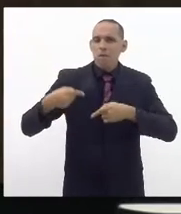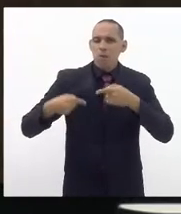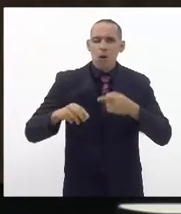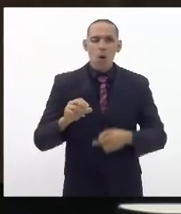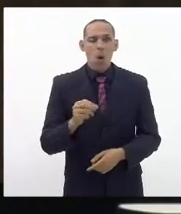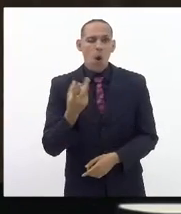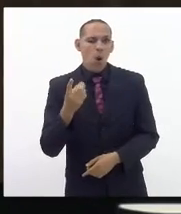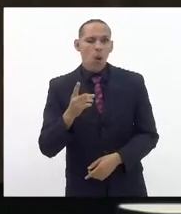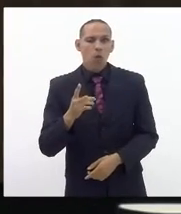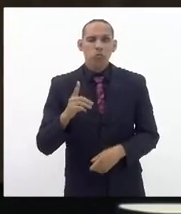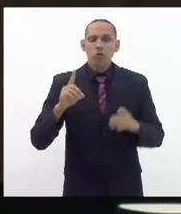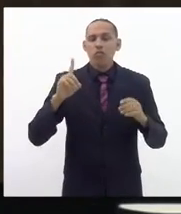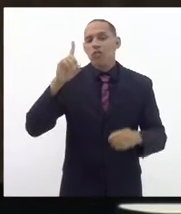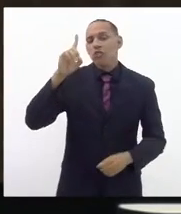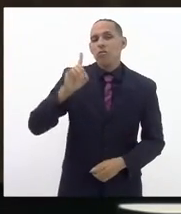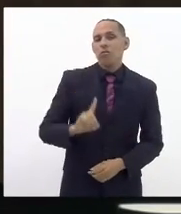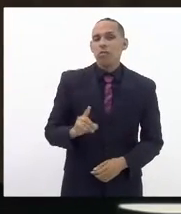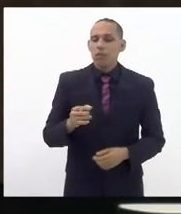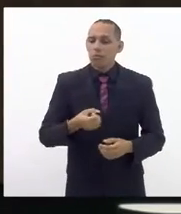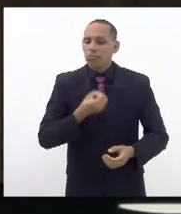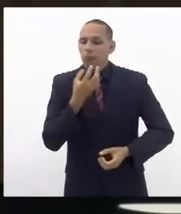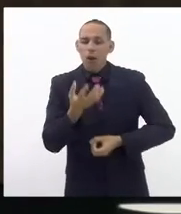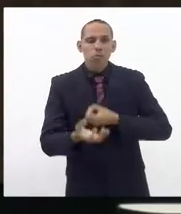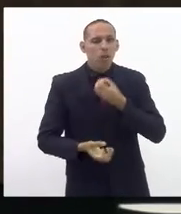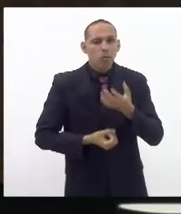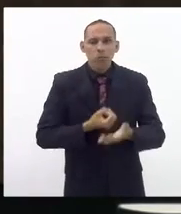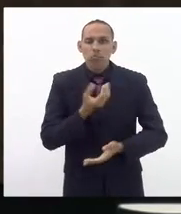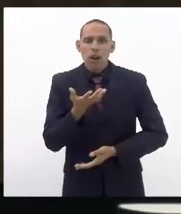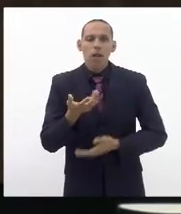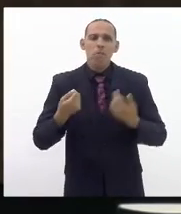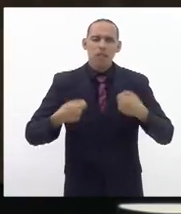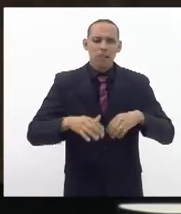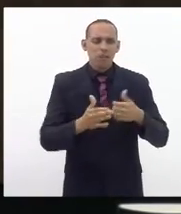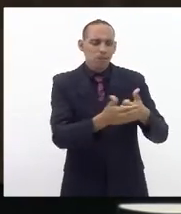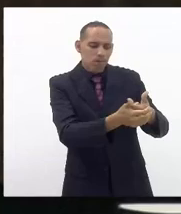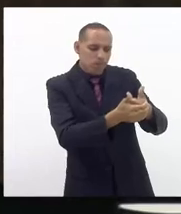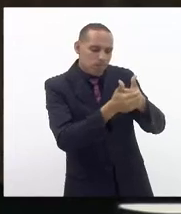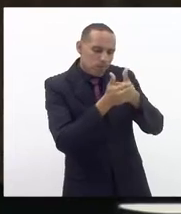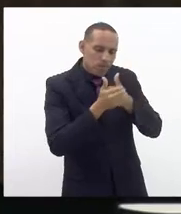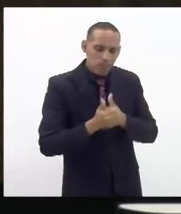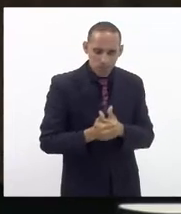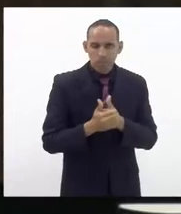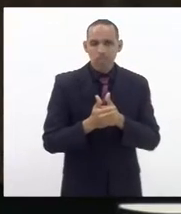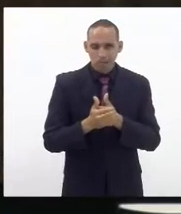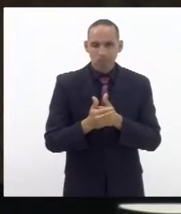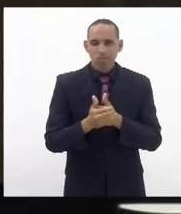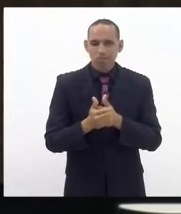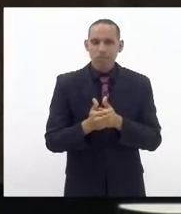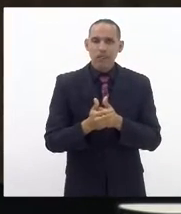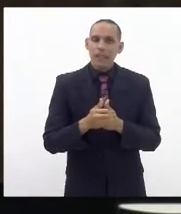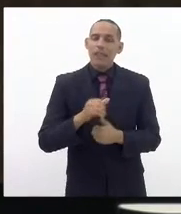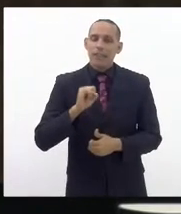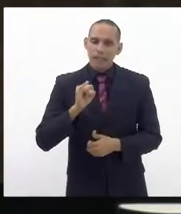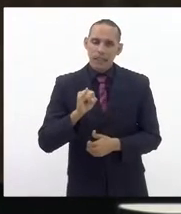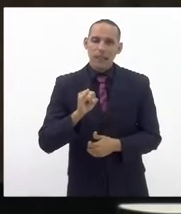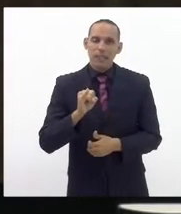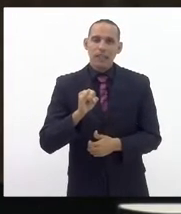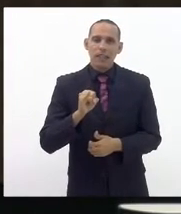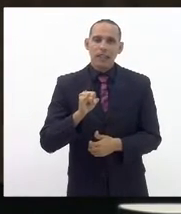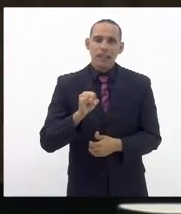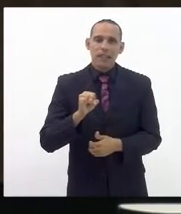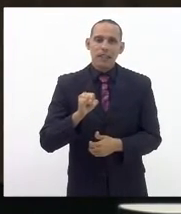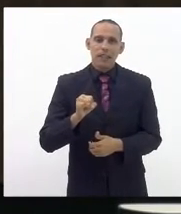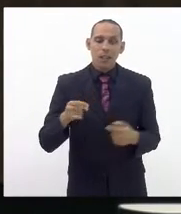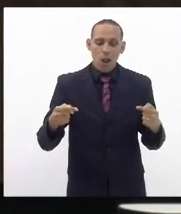seu direito de expressão, elas devem ser acolhidas quando nessa situação que